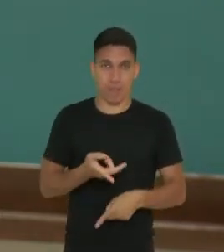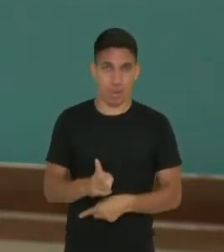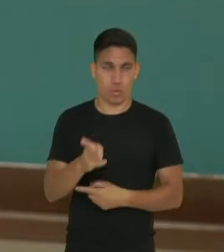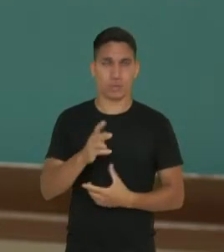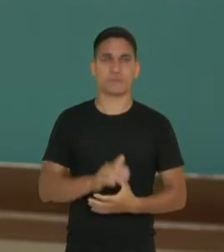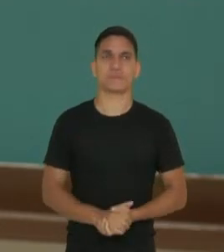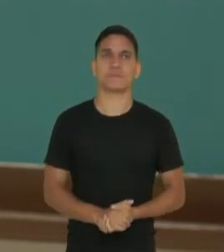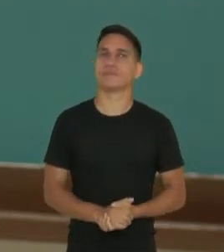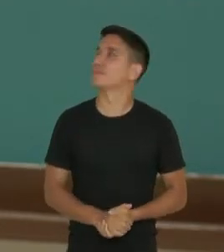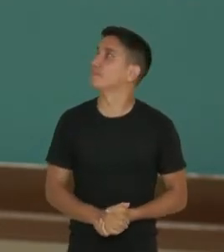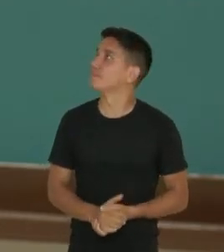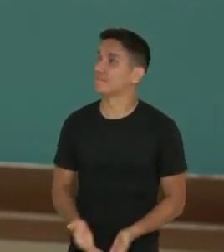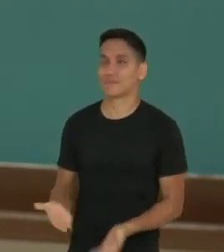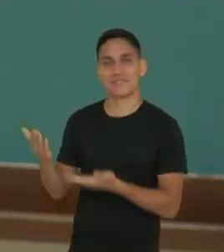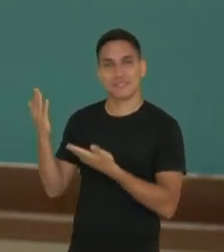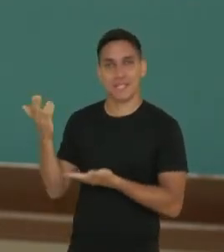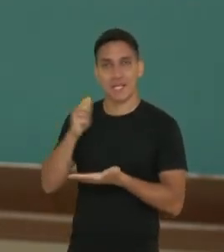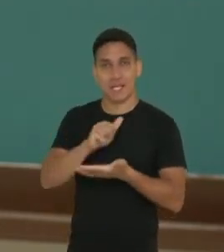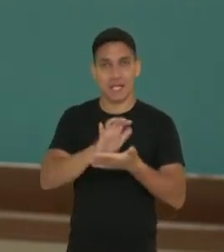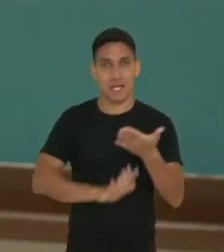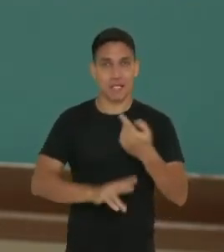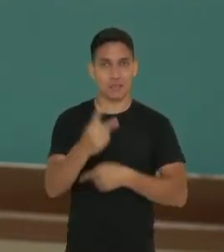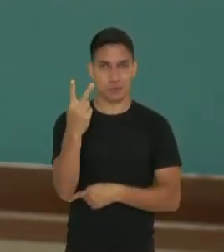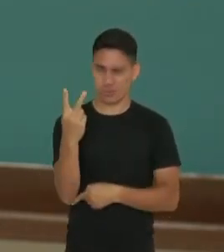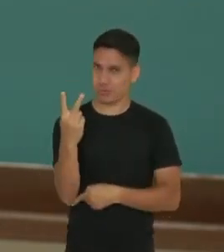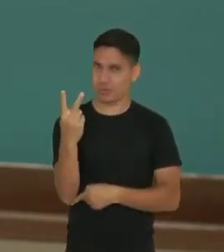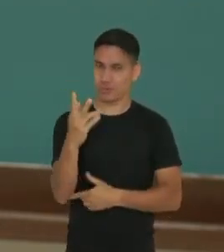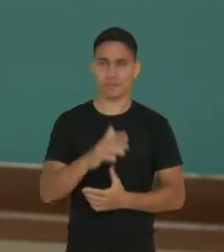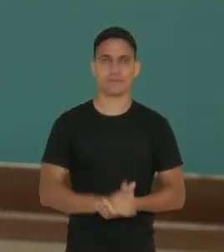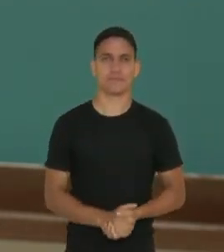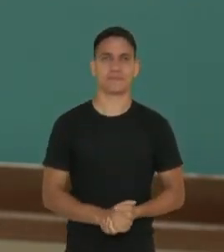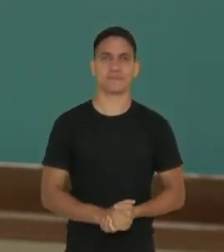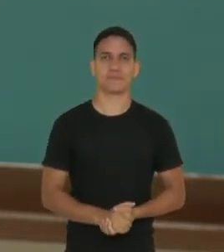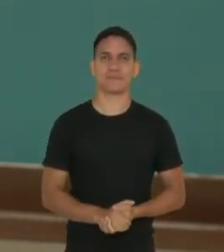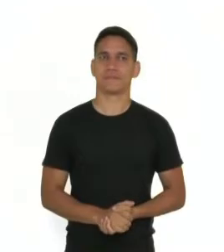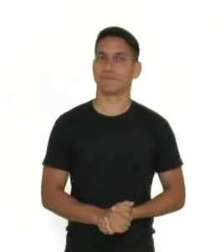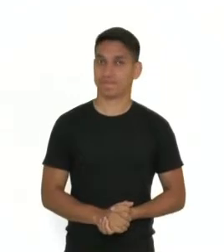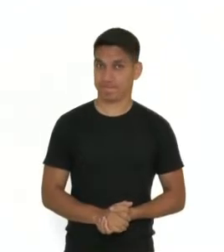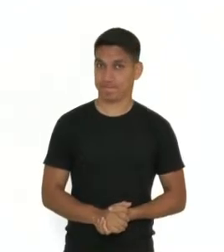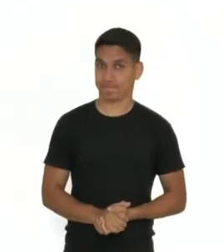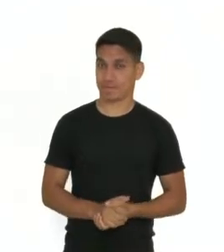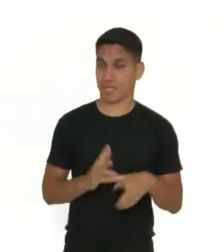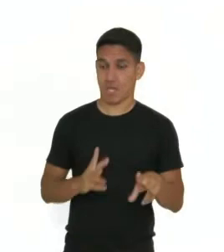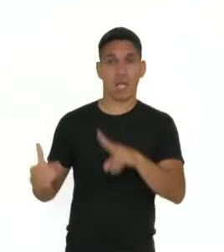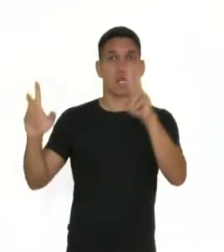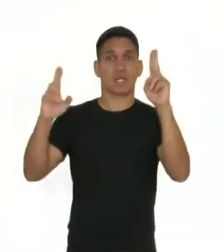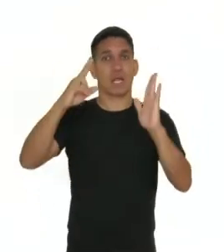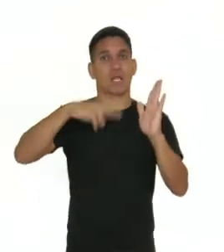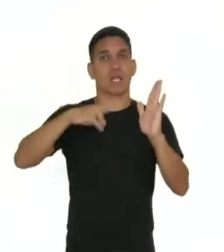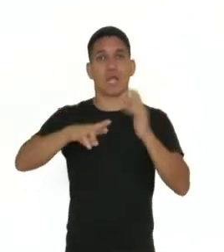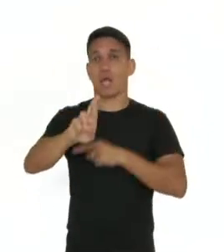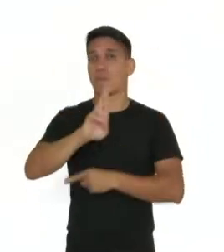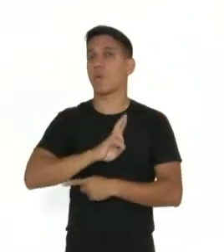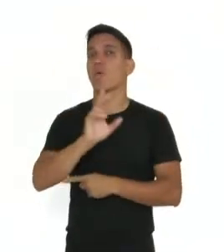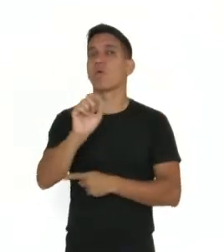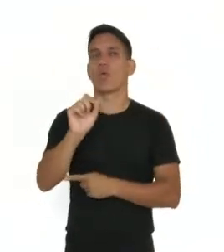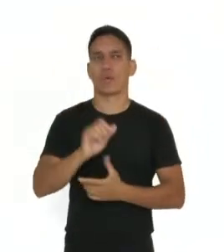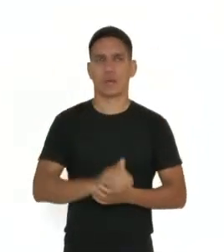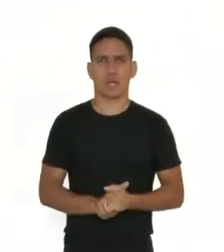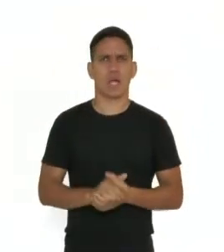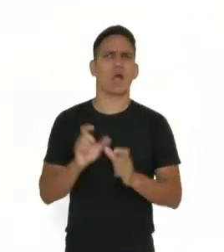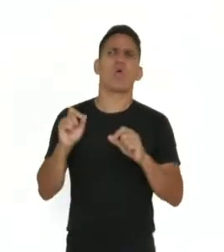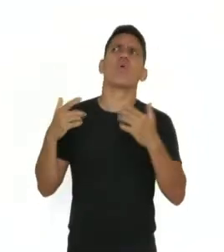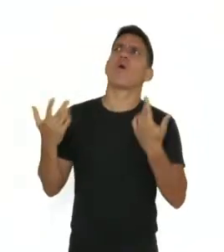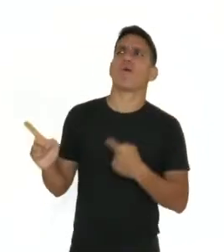então. Atividade número 2. Leia o trecho e responda o seguinte: quais são